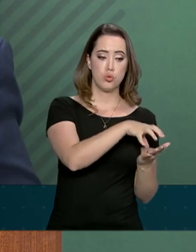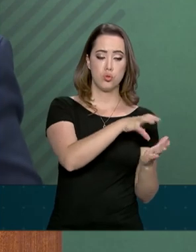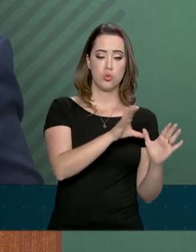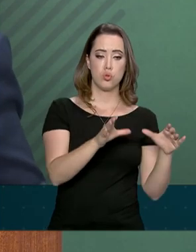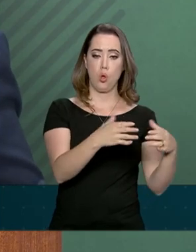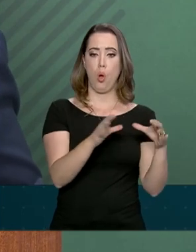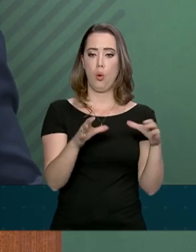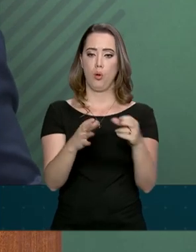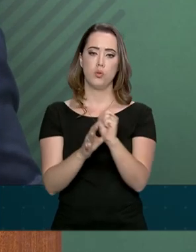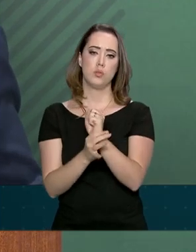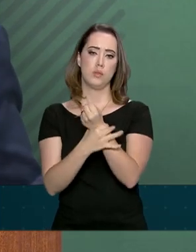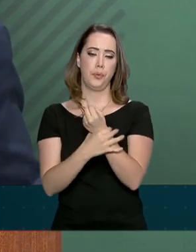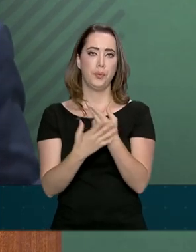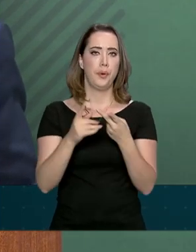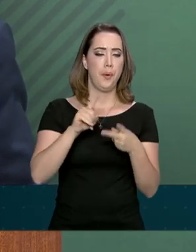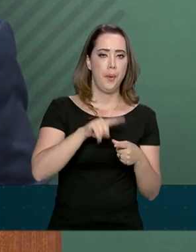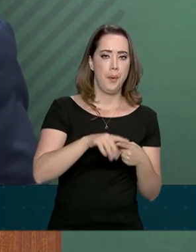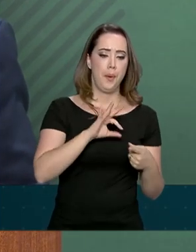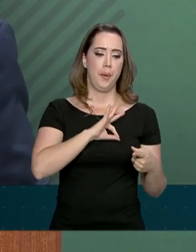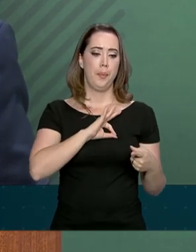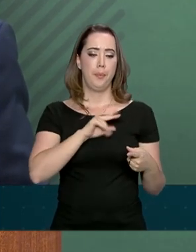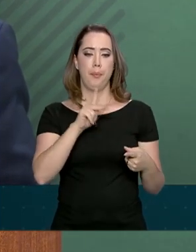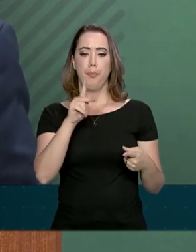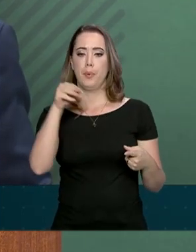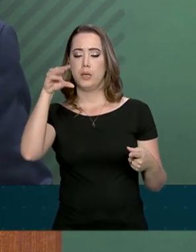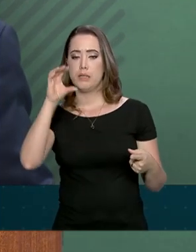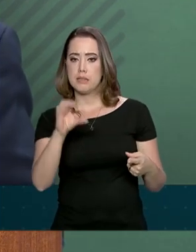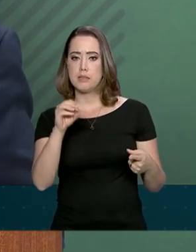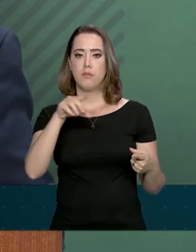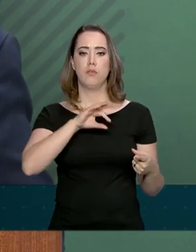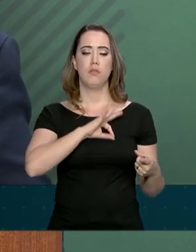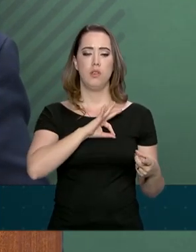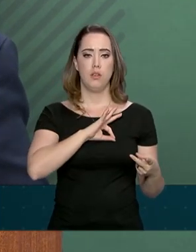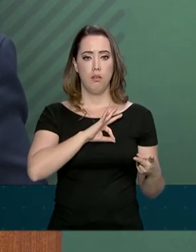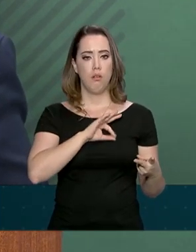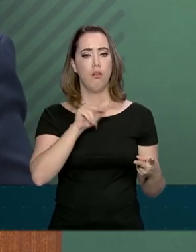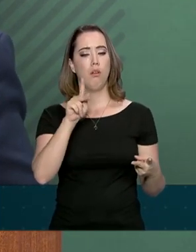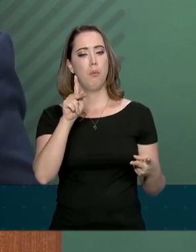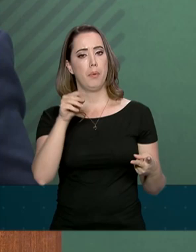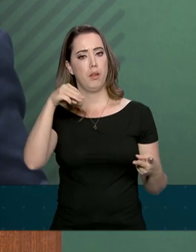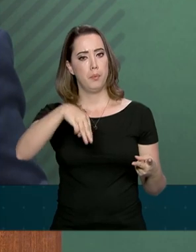quais sejam as polícias civis e as polícias militares